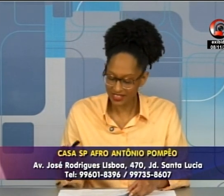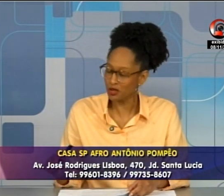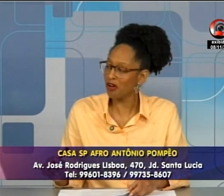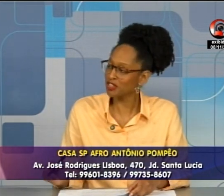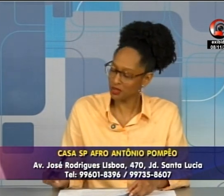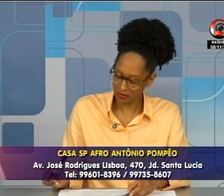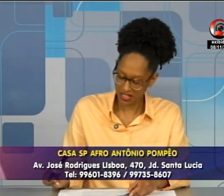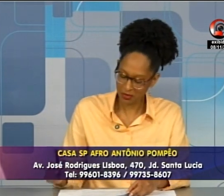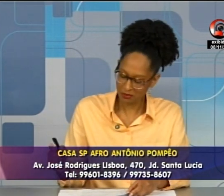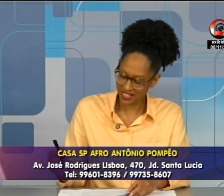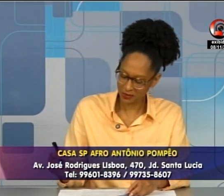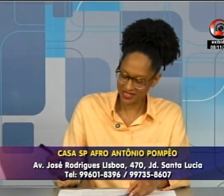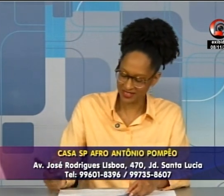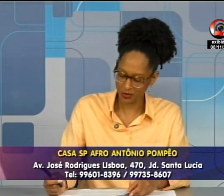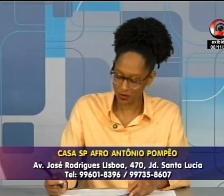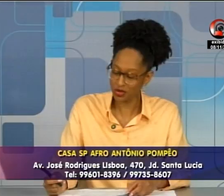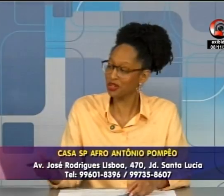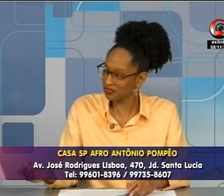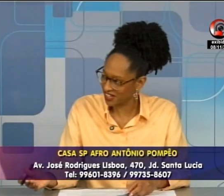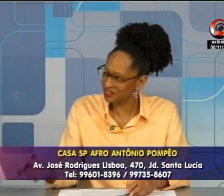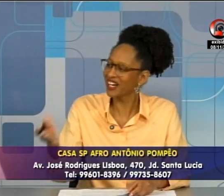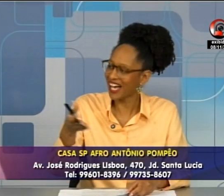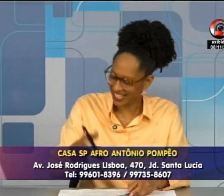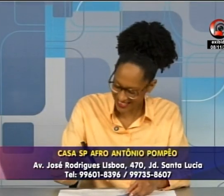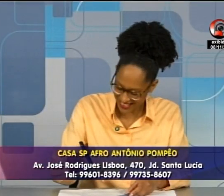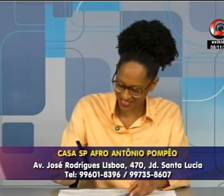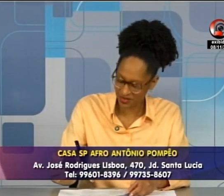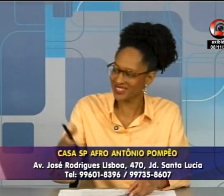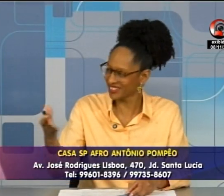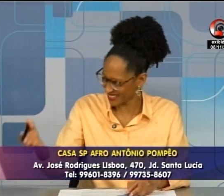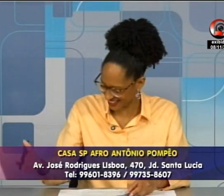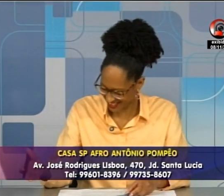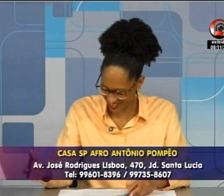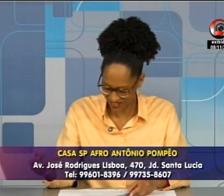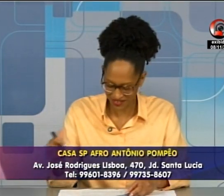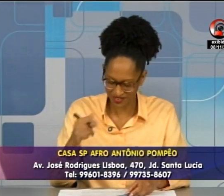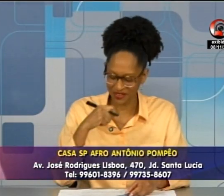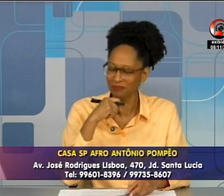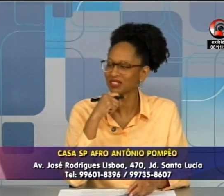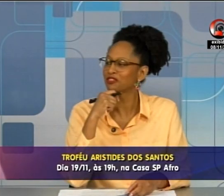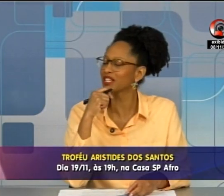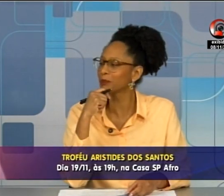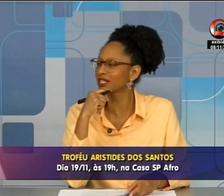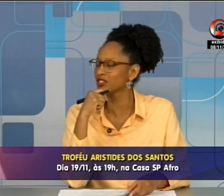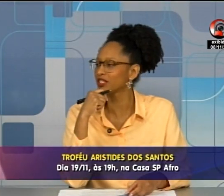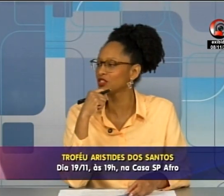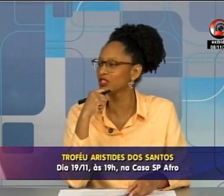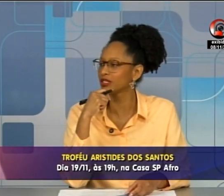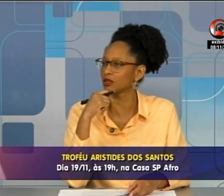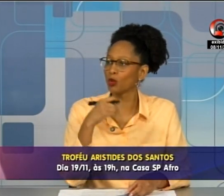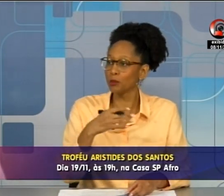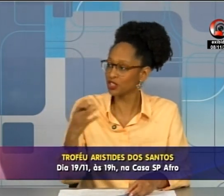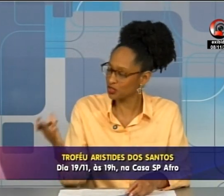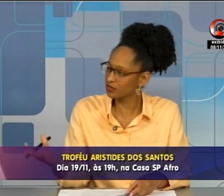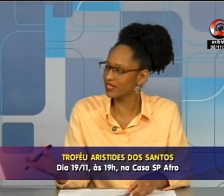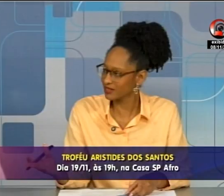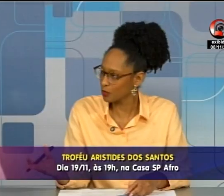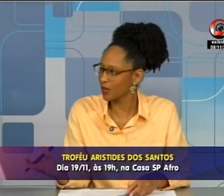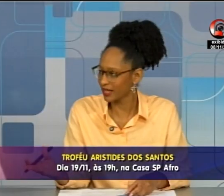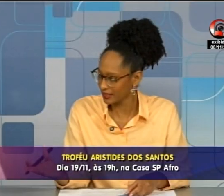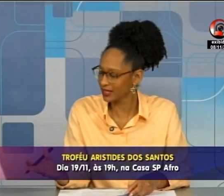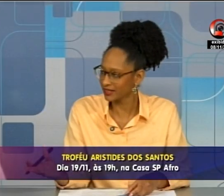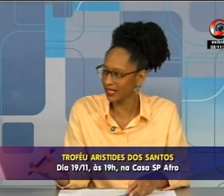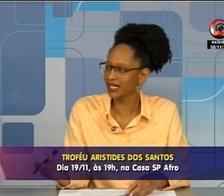Márcia, 19 de novembro, mais uma edição do Troféu Aristides dos Santos, ele de novo. Fala pra gente o objetivo